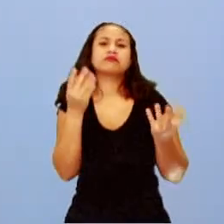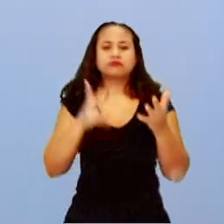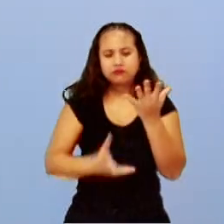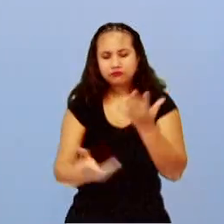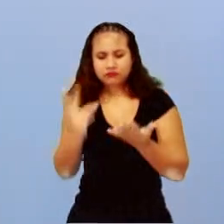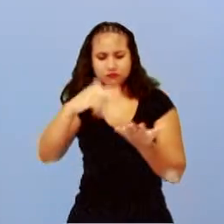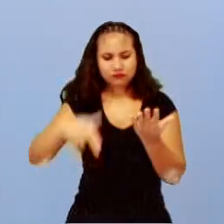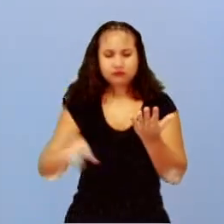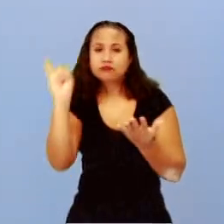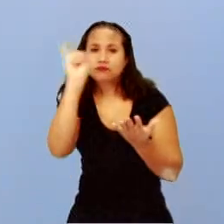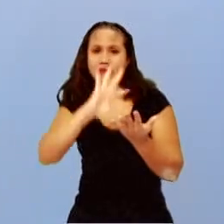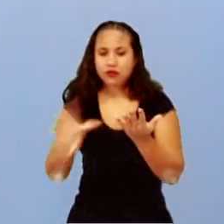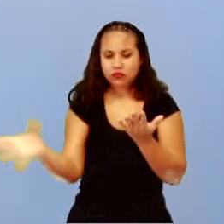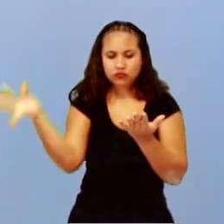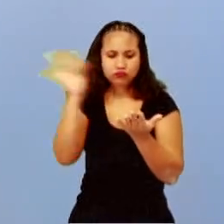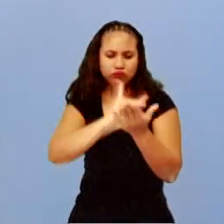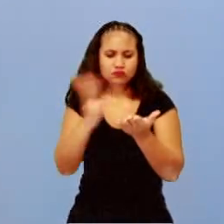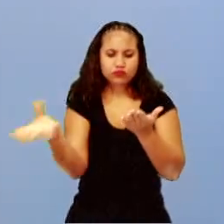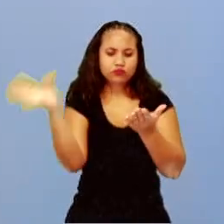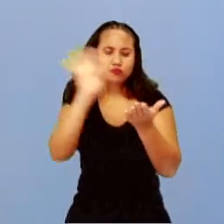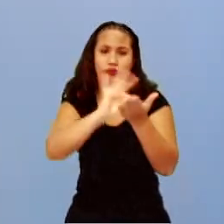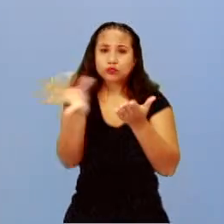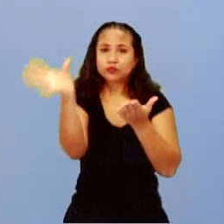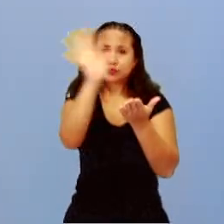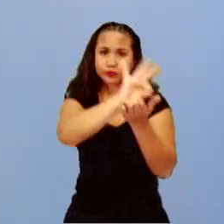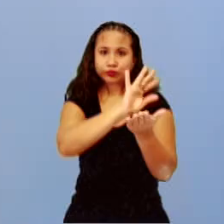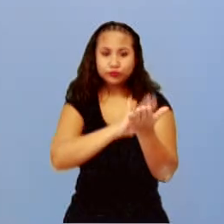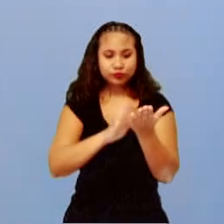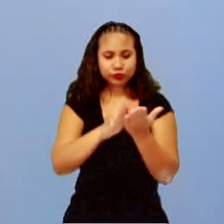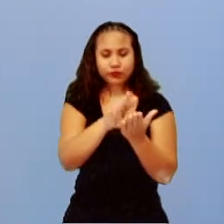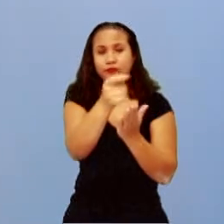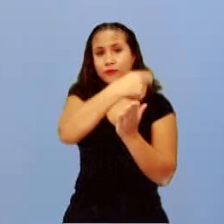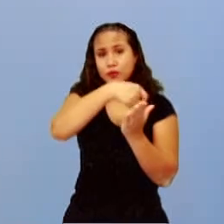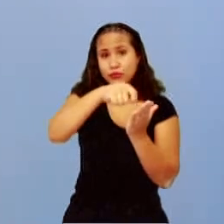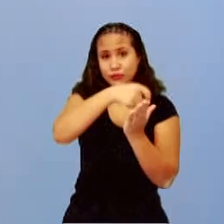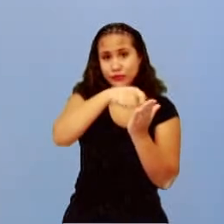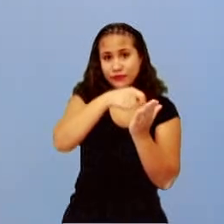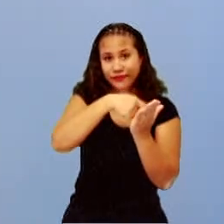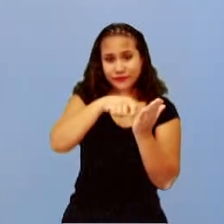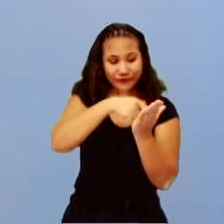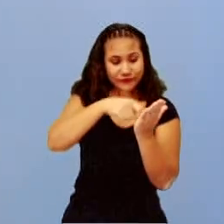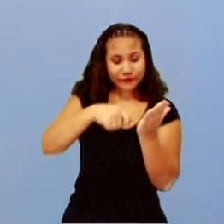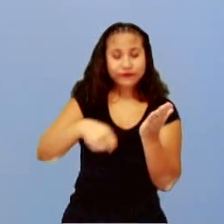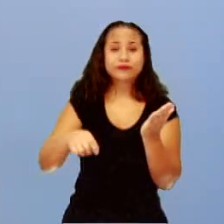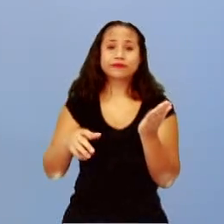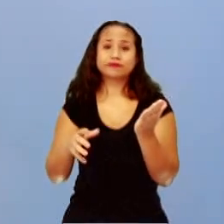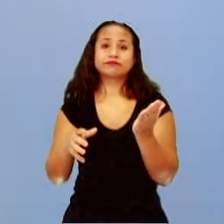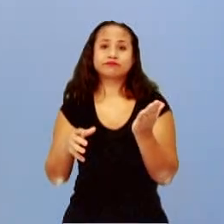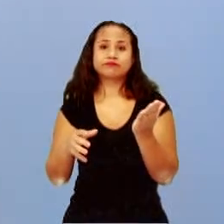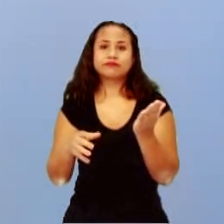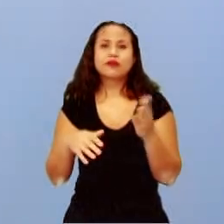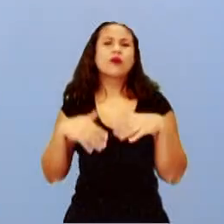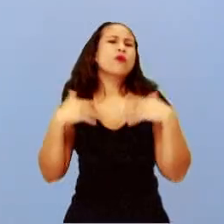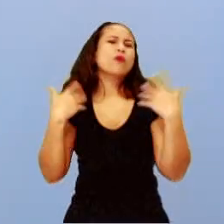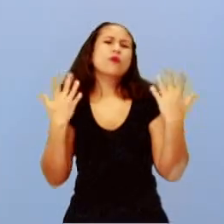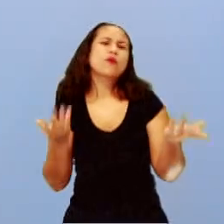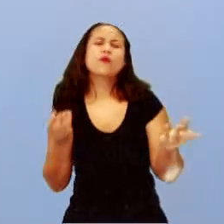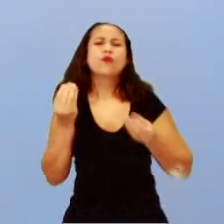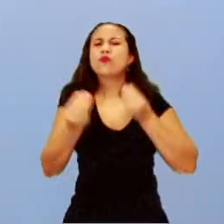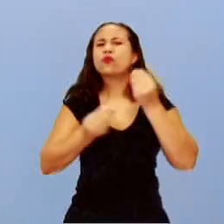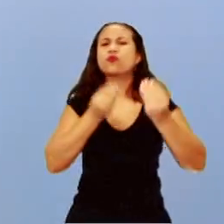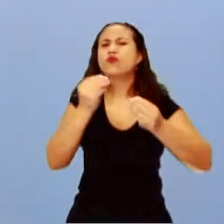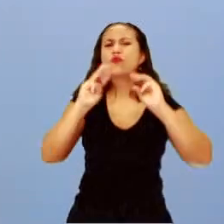essas imagens, colar no caderninho, né? E vocês vão escrever, né, de que essas matérias